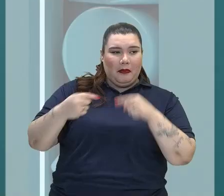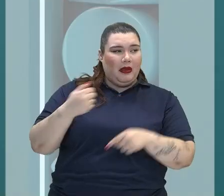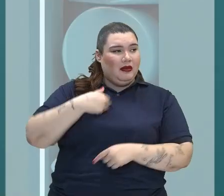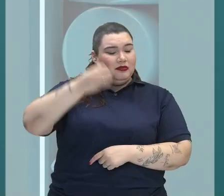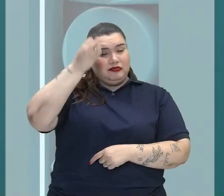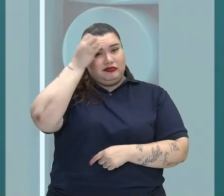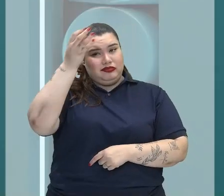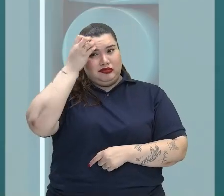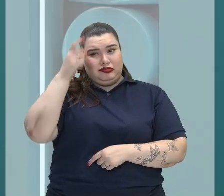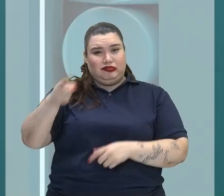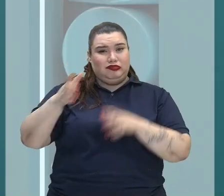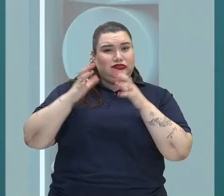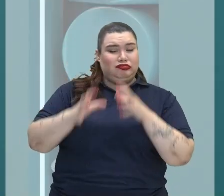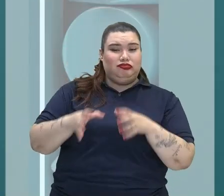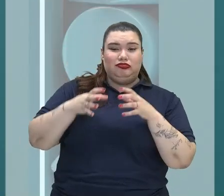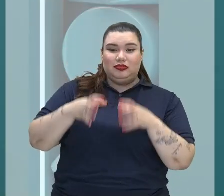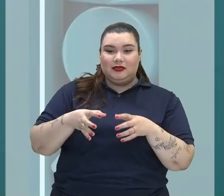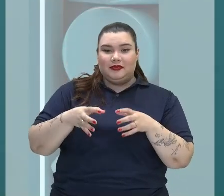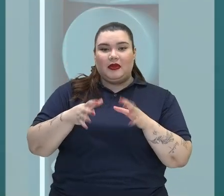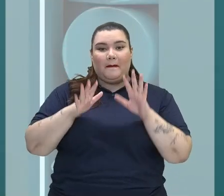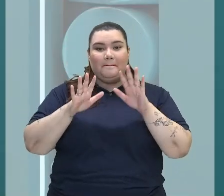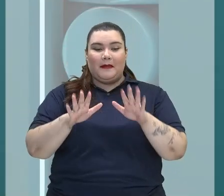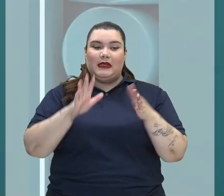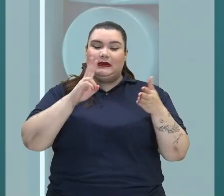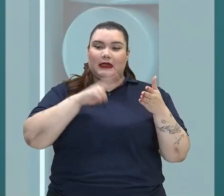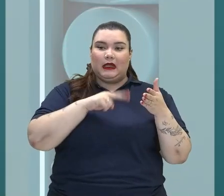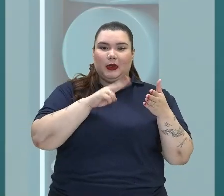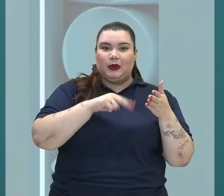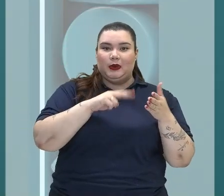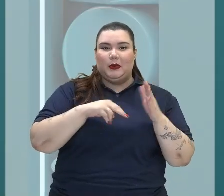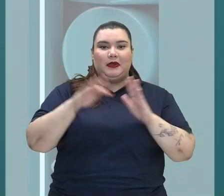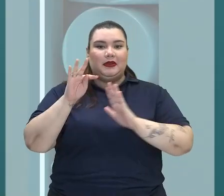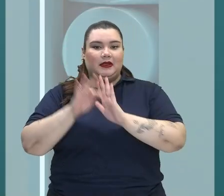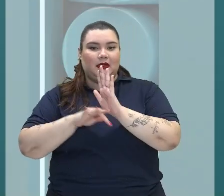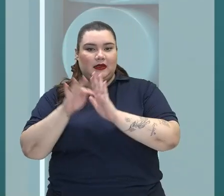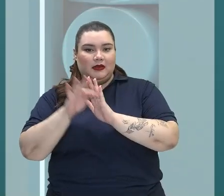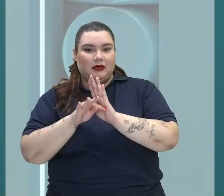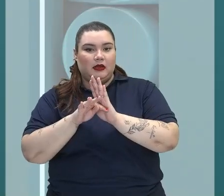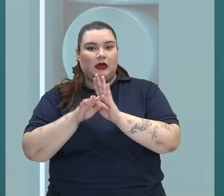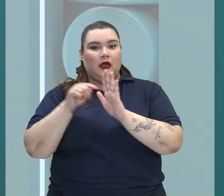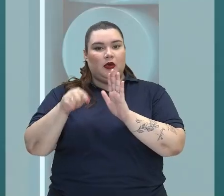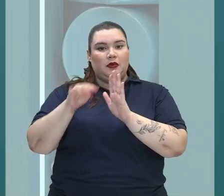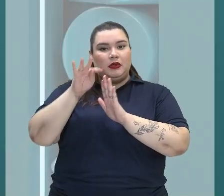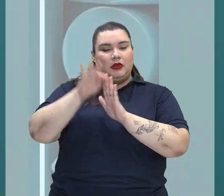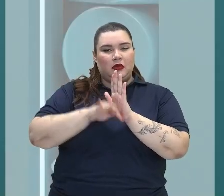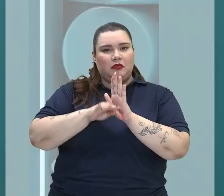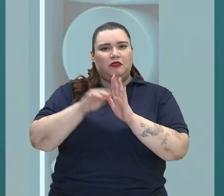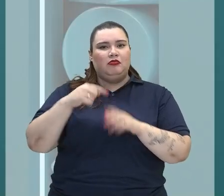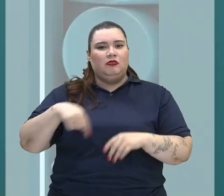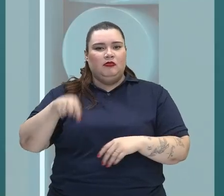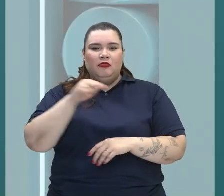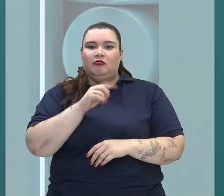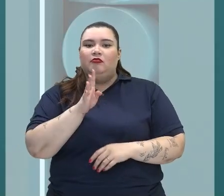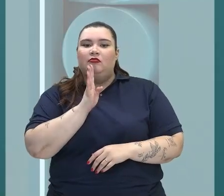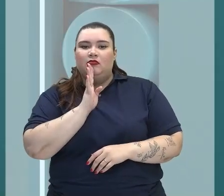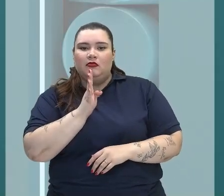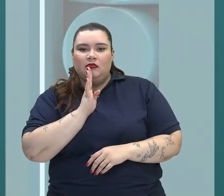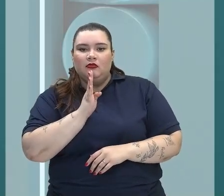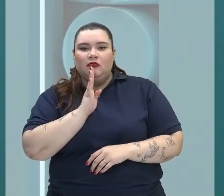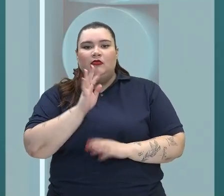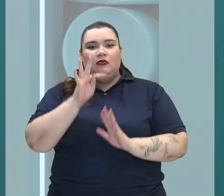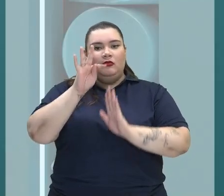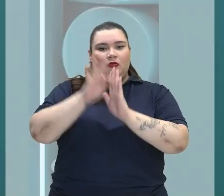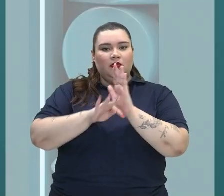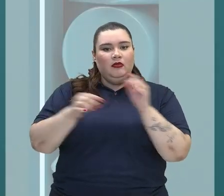está falando aqui de leitura, de texto e de um texto bem conhecido nosso, né? De questões